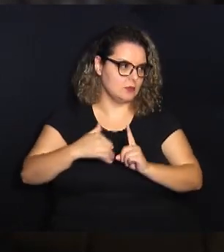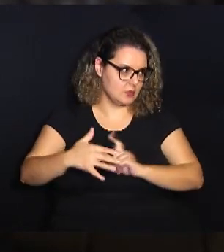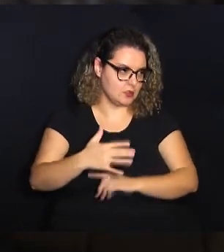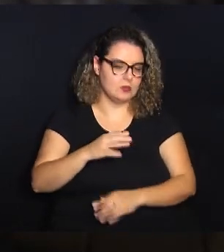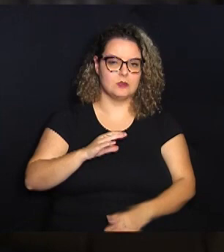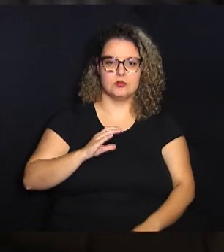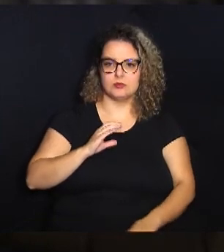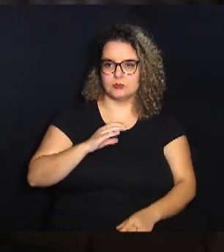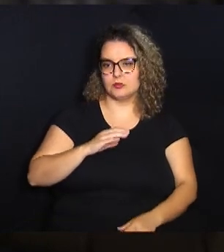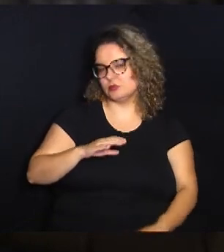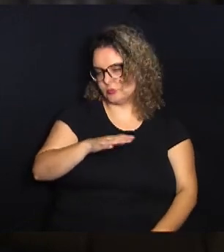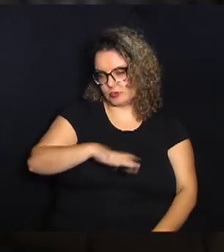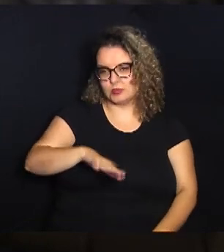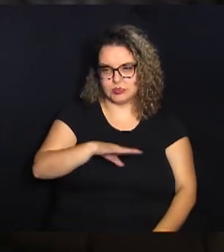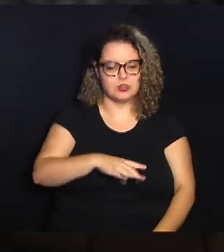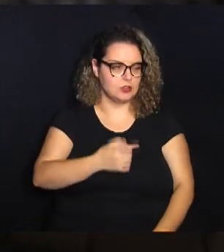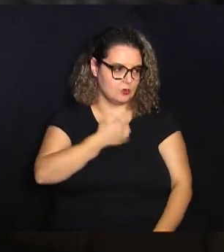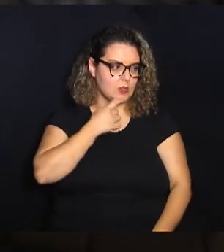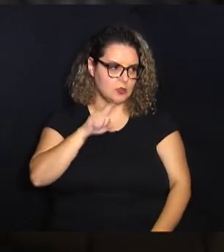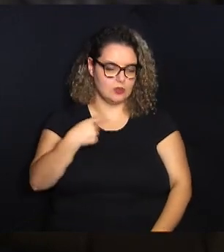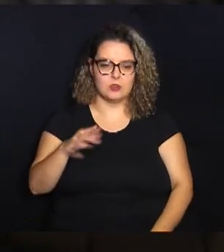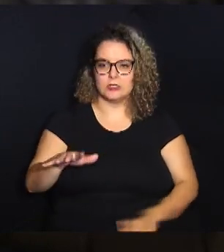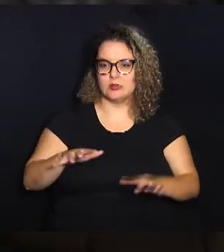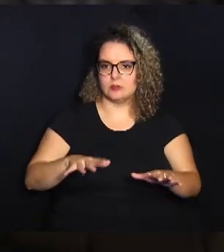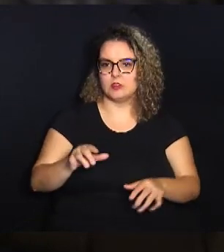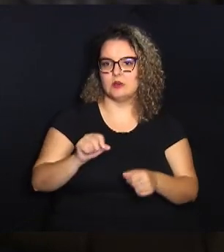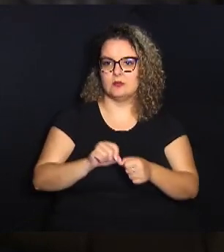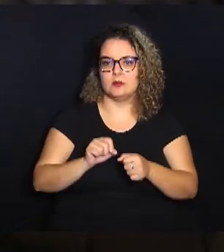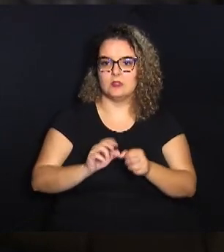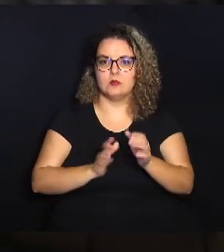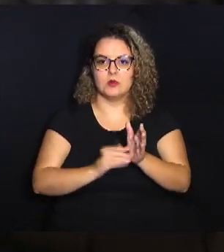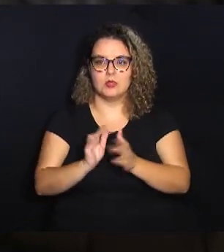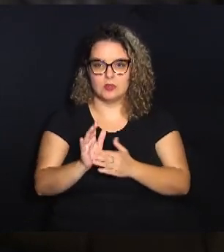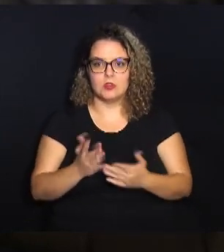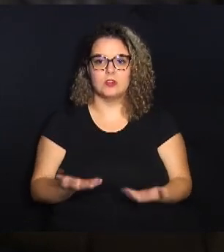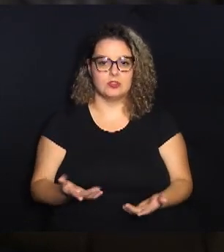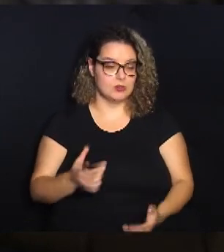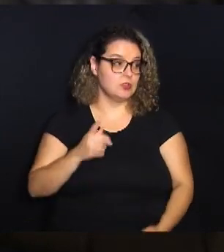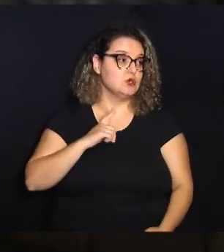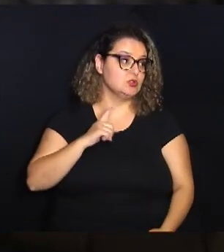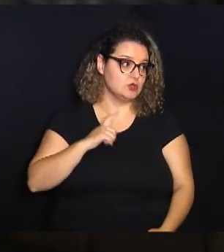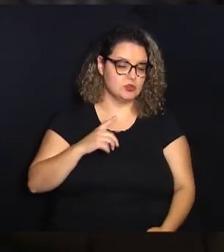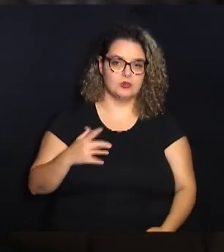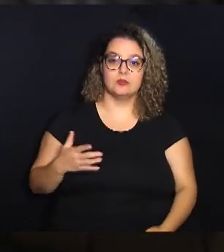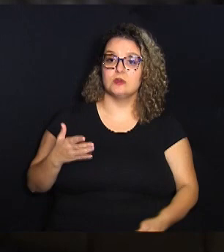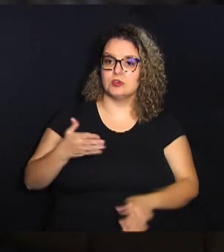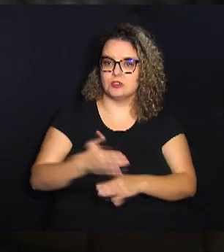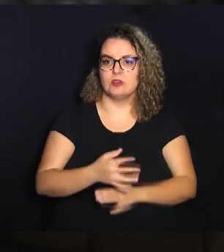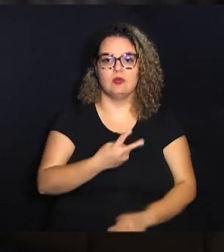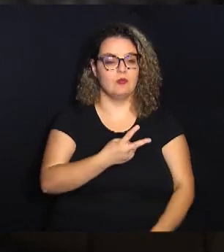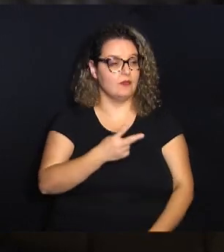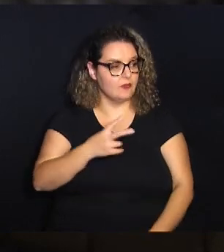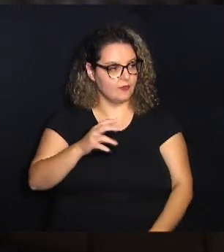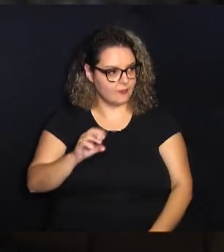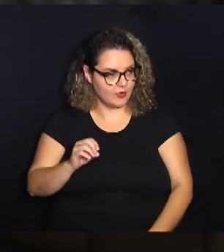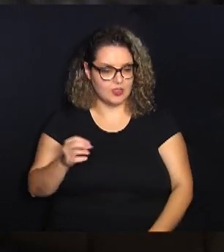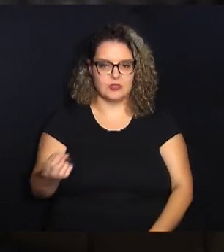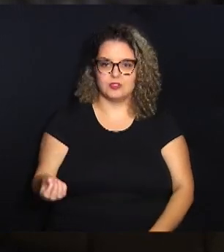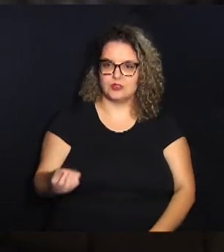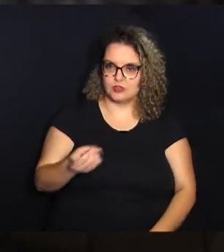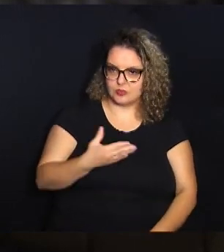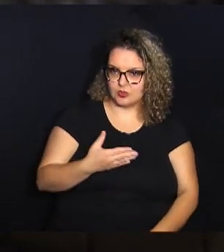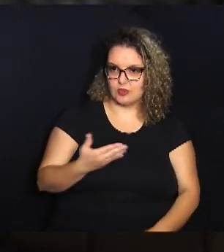campineira, além de outras áreas. Então nós realizamos o concurso e tivemos o ingresso aí de 20 novos servidores